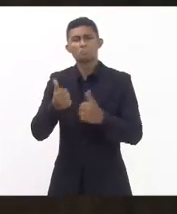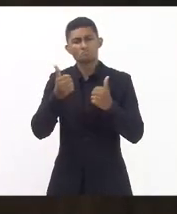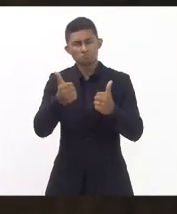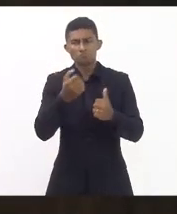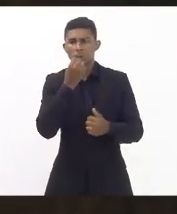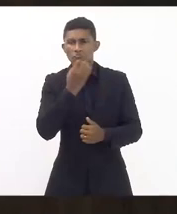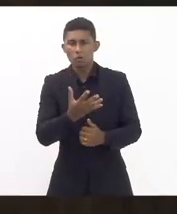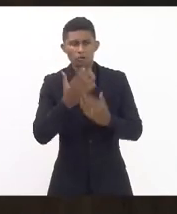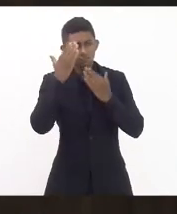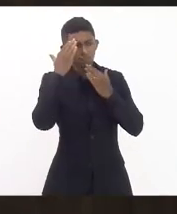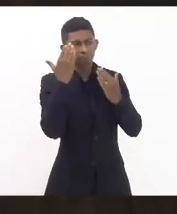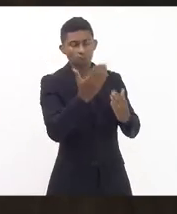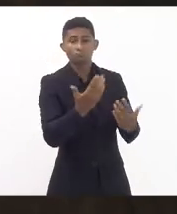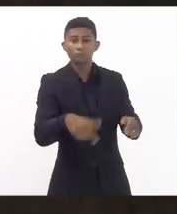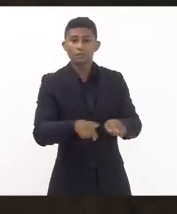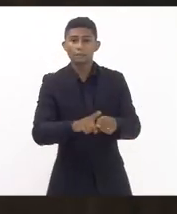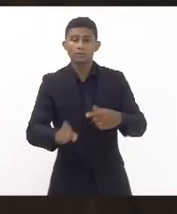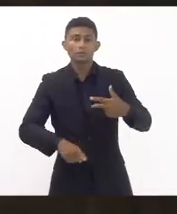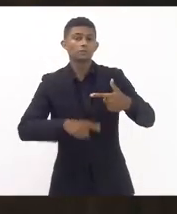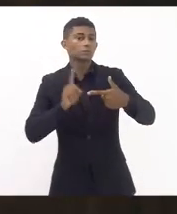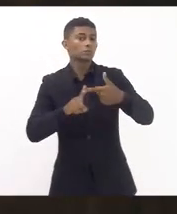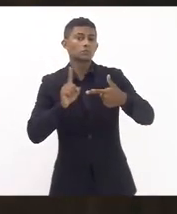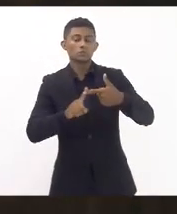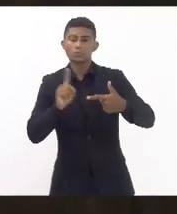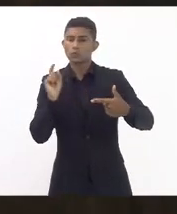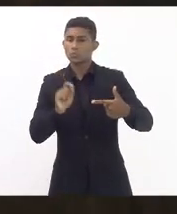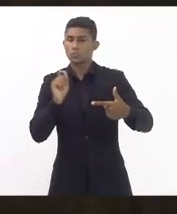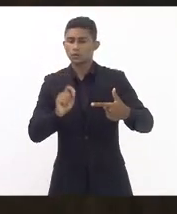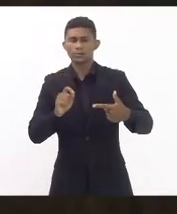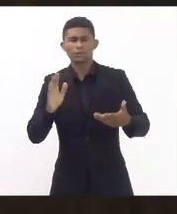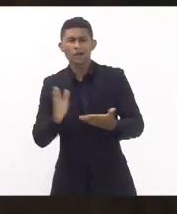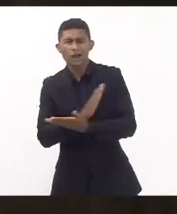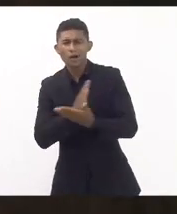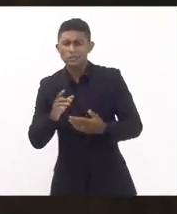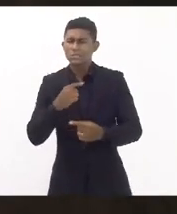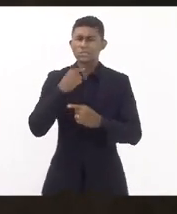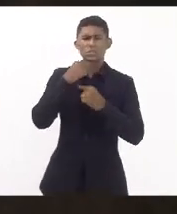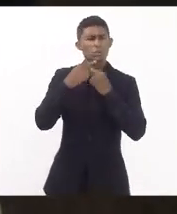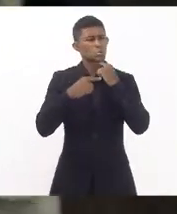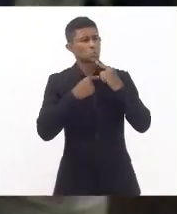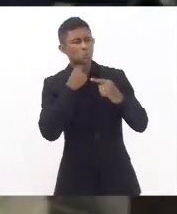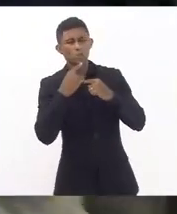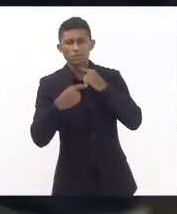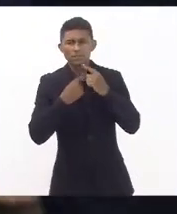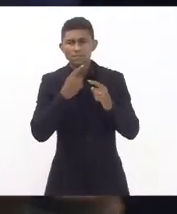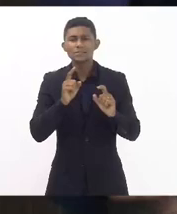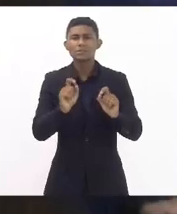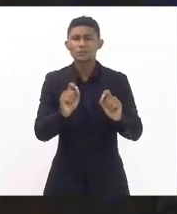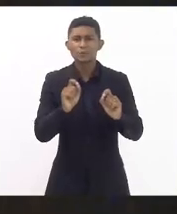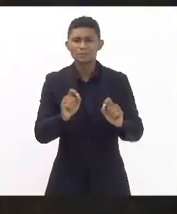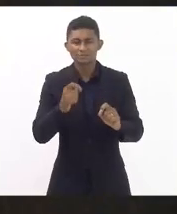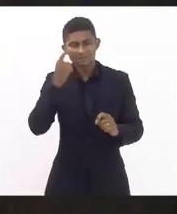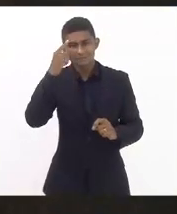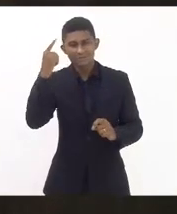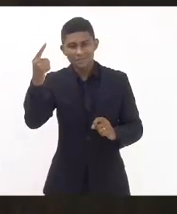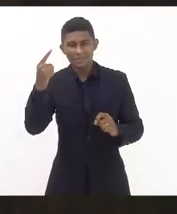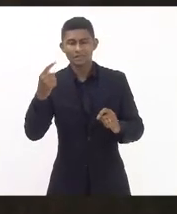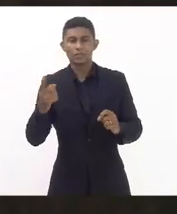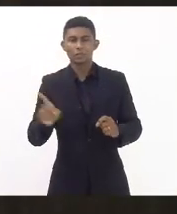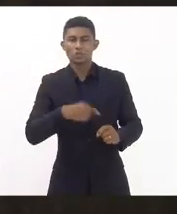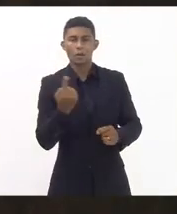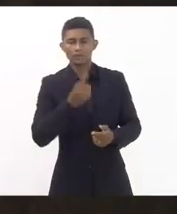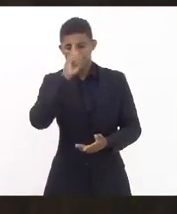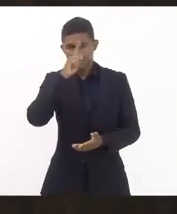deputado Márcio Pacheco, é sobre essa dúvida quanto à efetividade da implantação da nossa